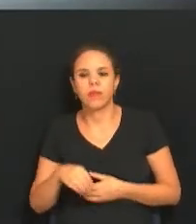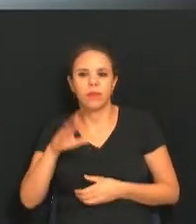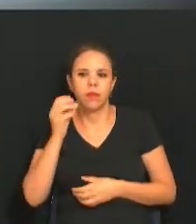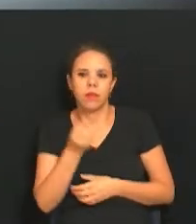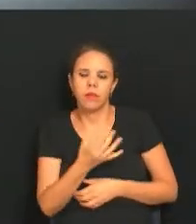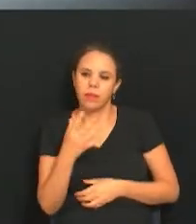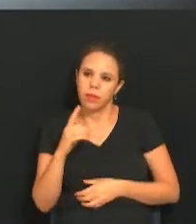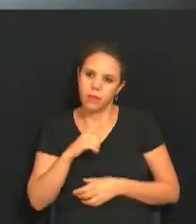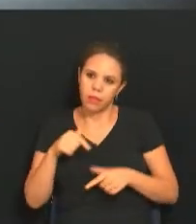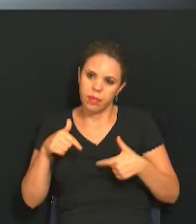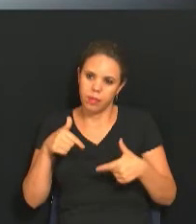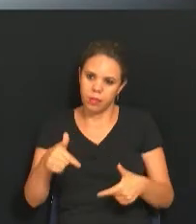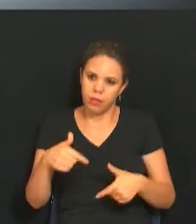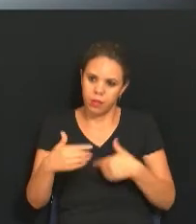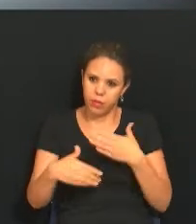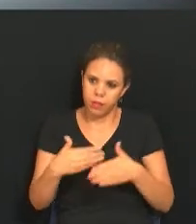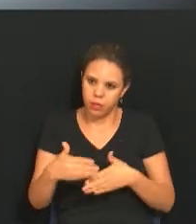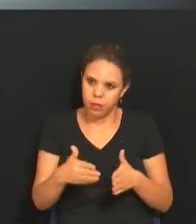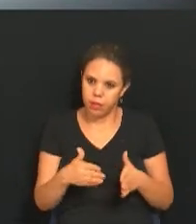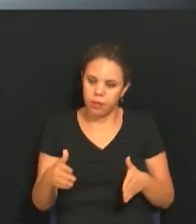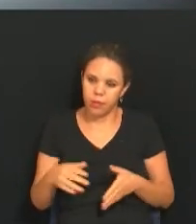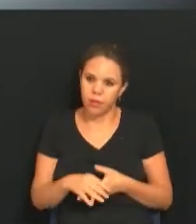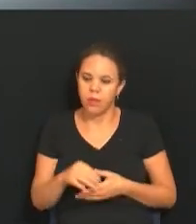engajamento tiver nesse processo de